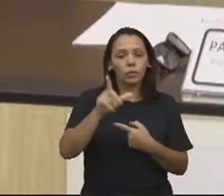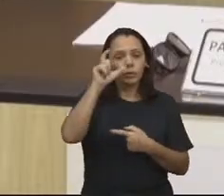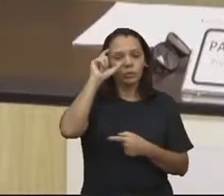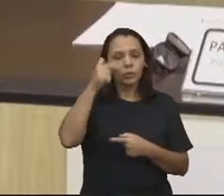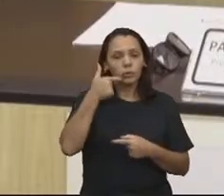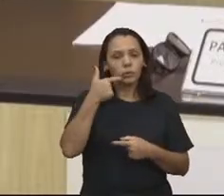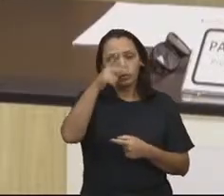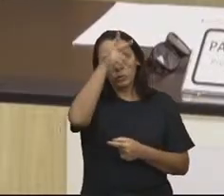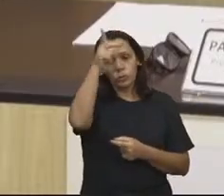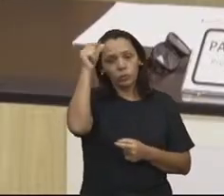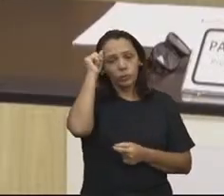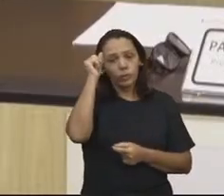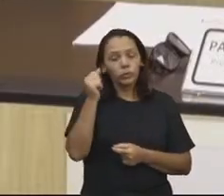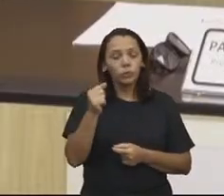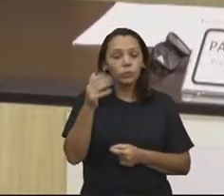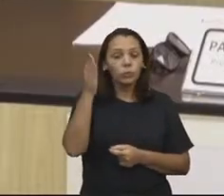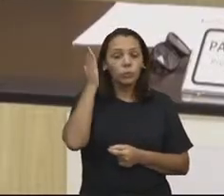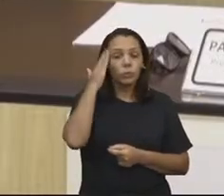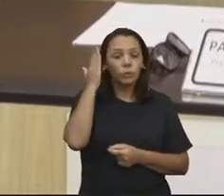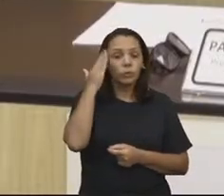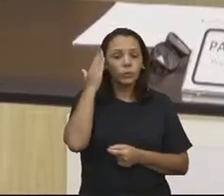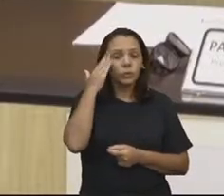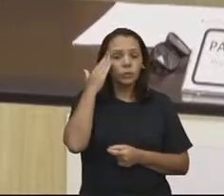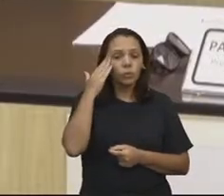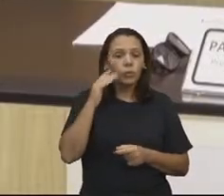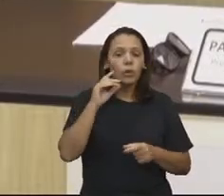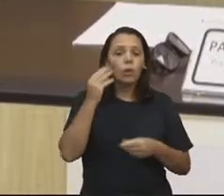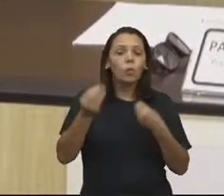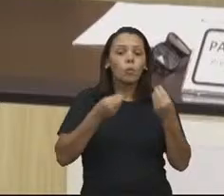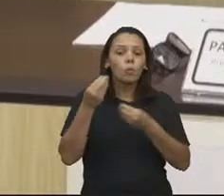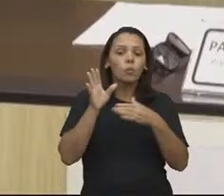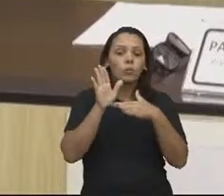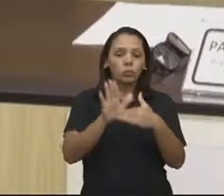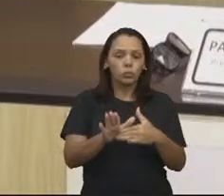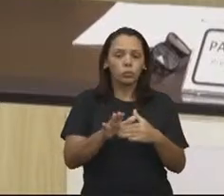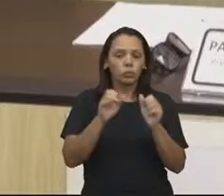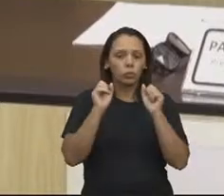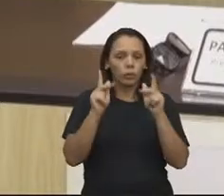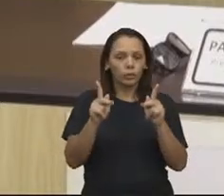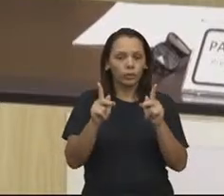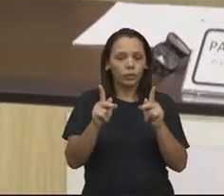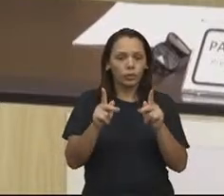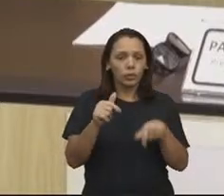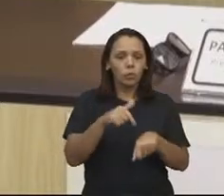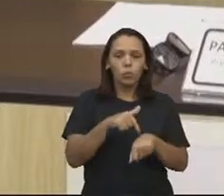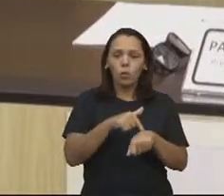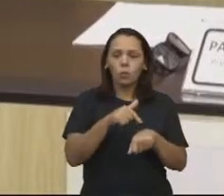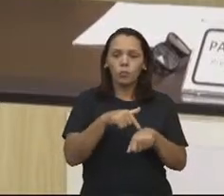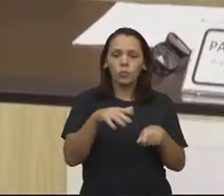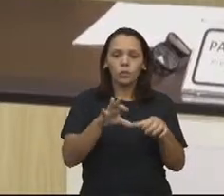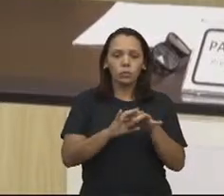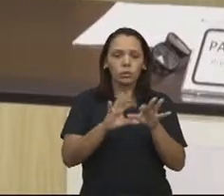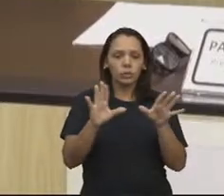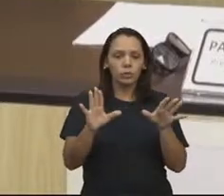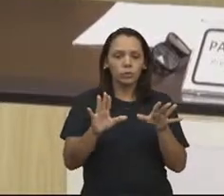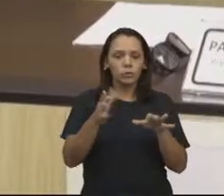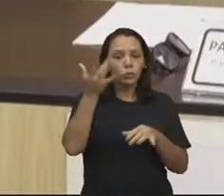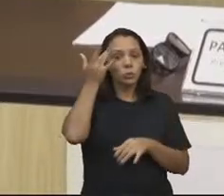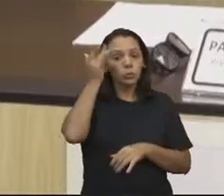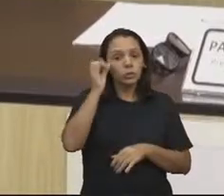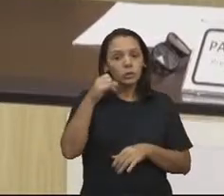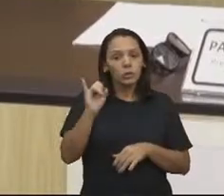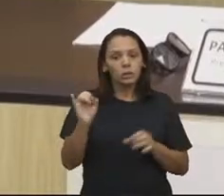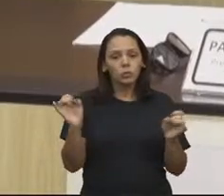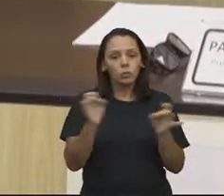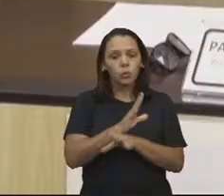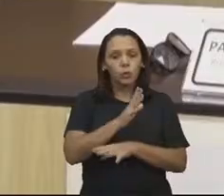que a gente possa atender vocês aqui na nossa cidade de Jacareí, tá bom? A gente vai estar abrindo agora, tá? Não sei se já está ligado aí o